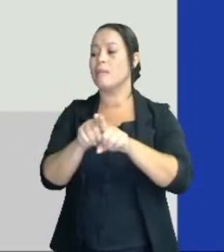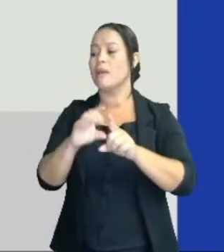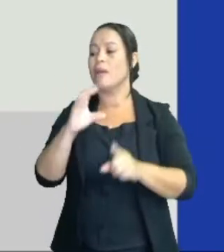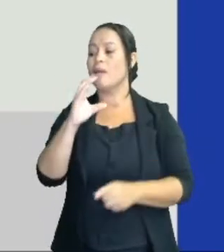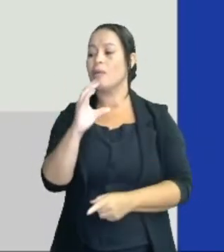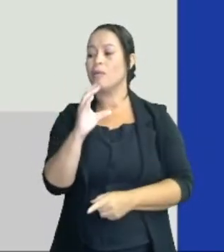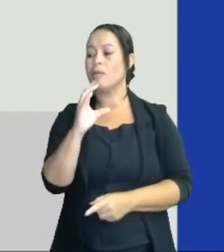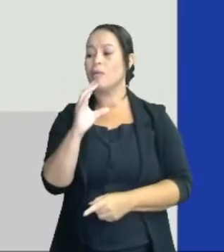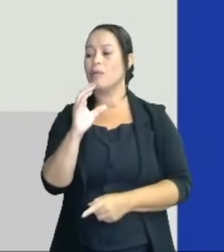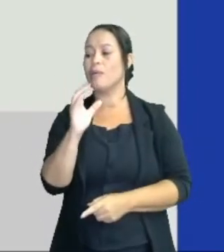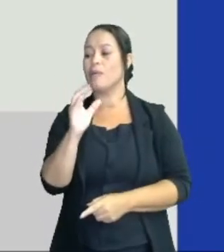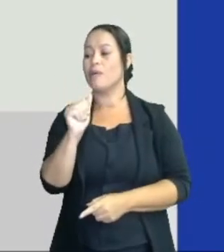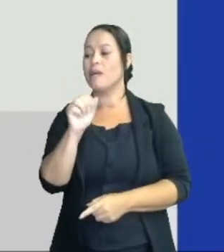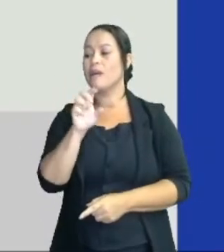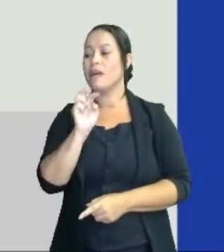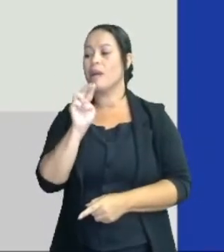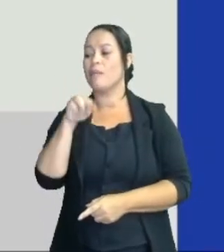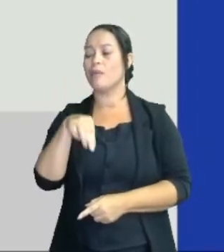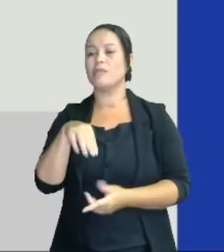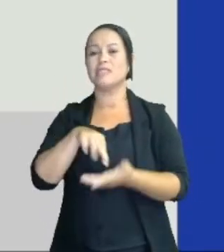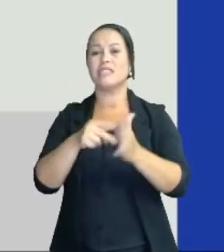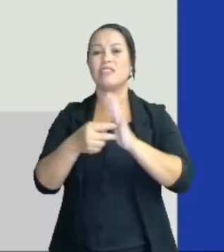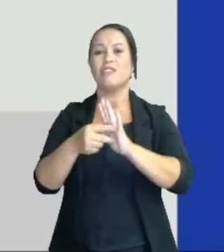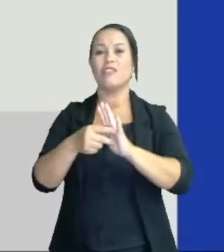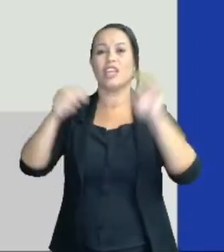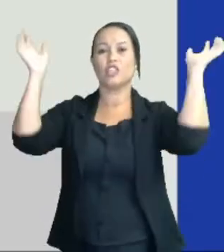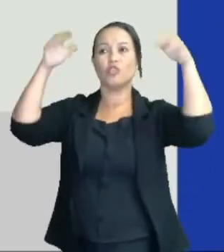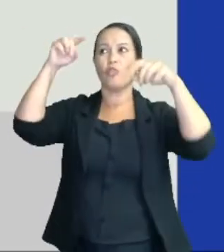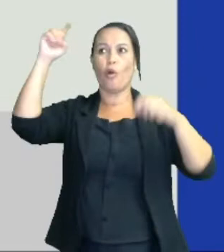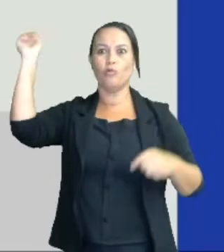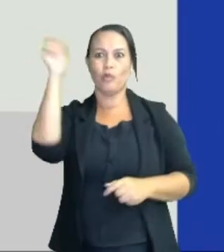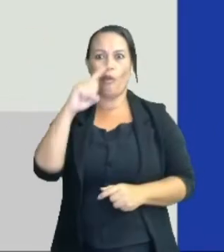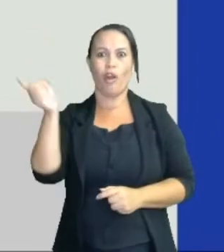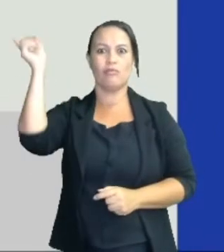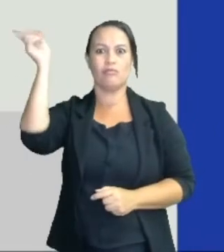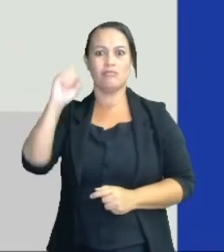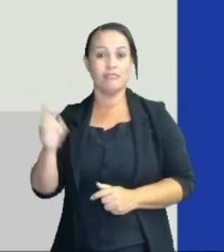cabrum, quando está chovendo ou trovejando.